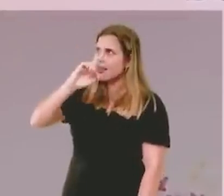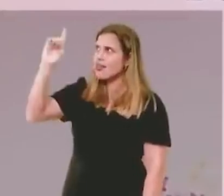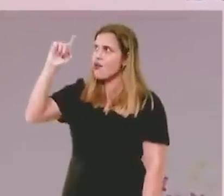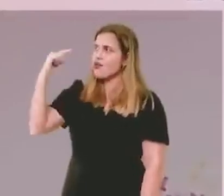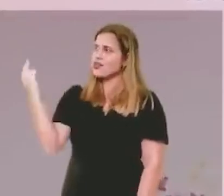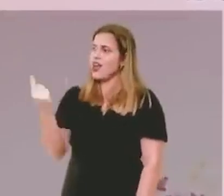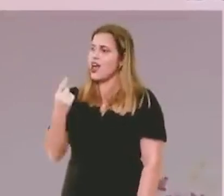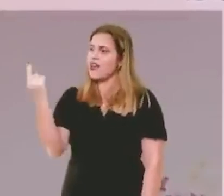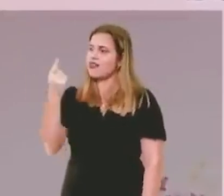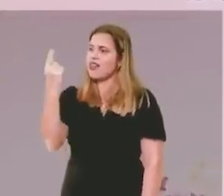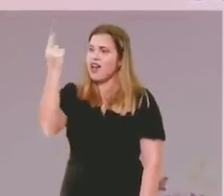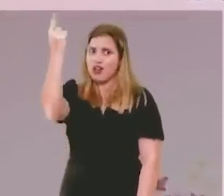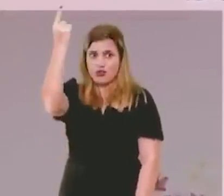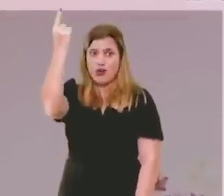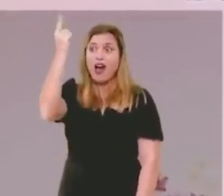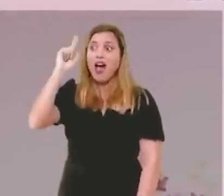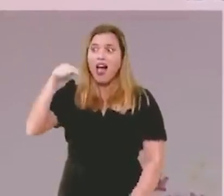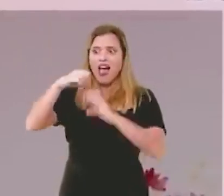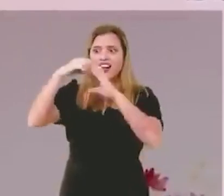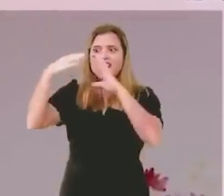eternidade é um atributo exclusivo de Deus.